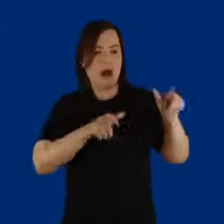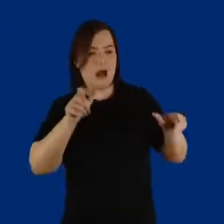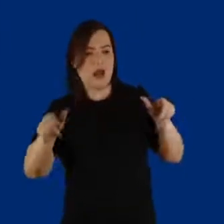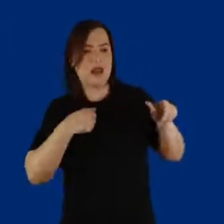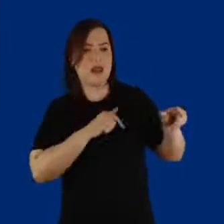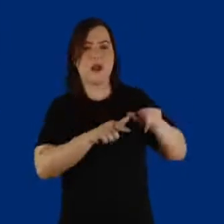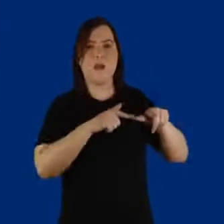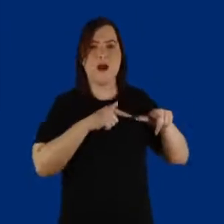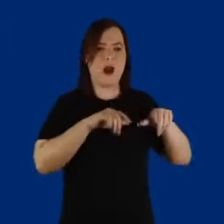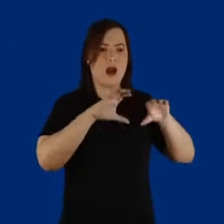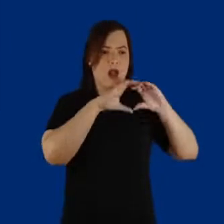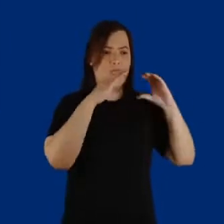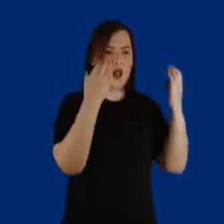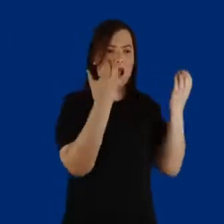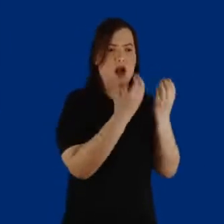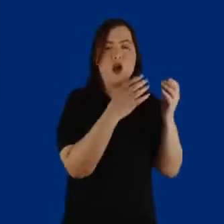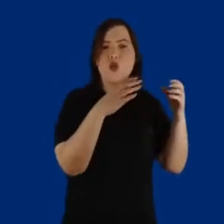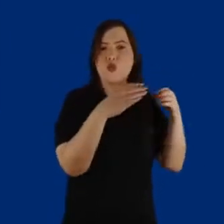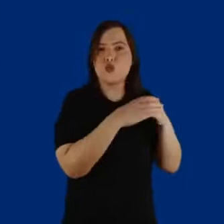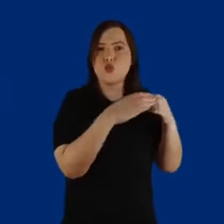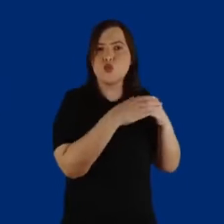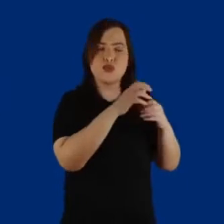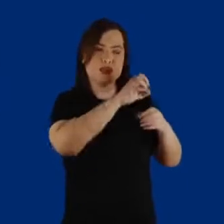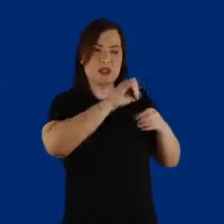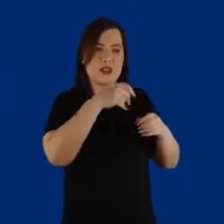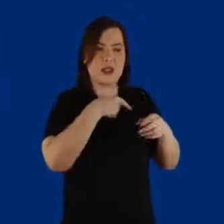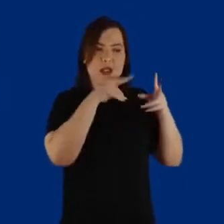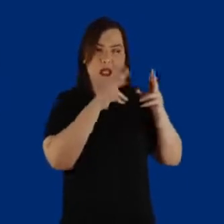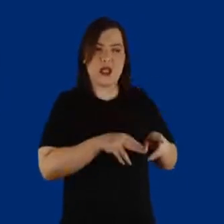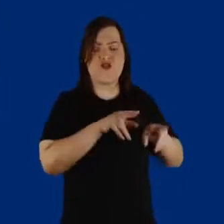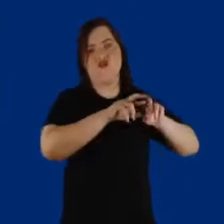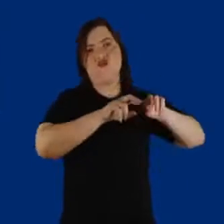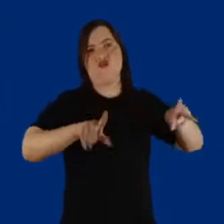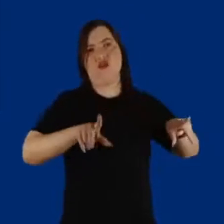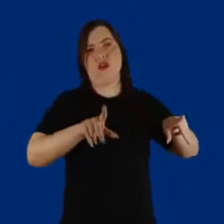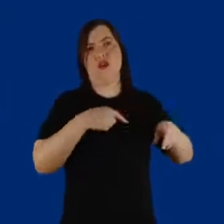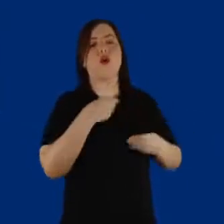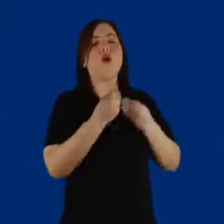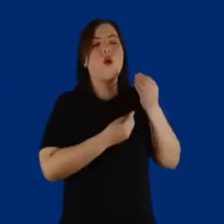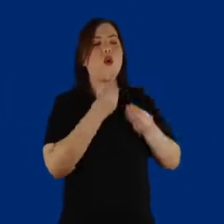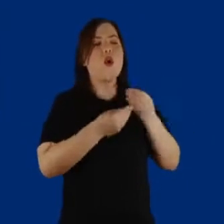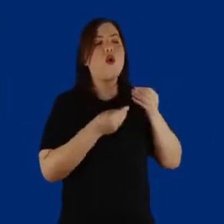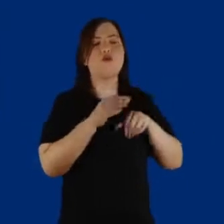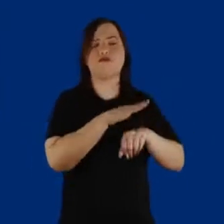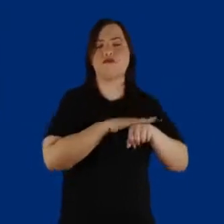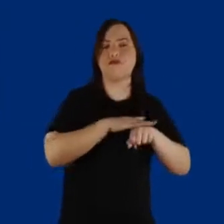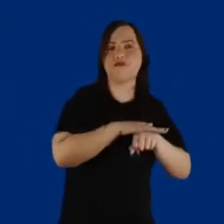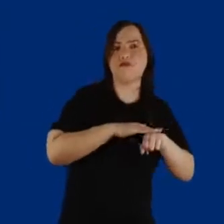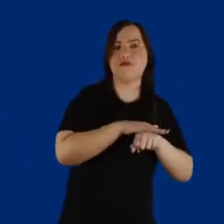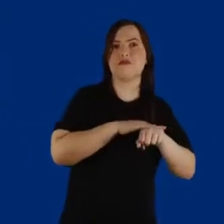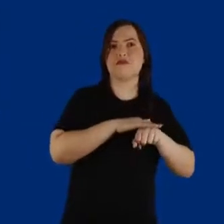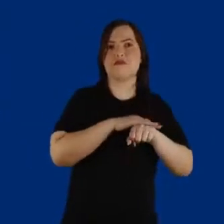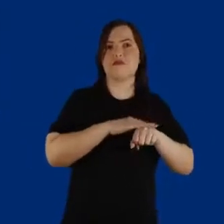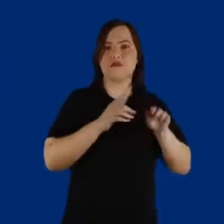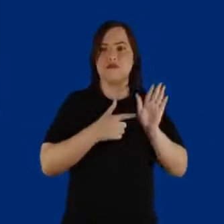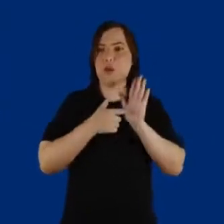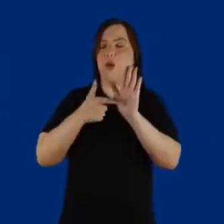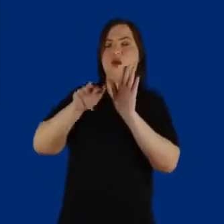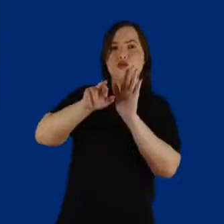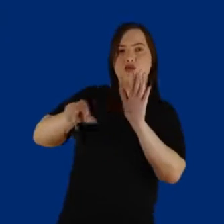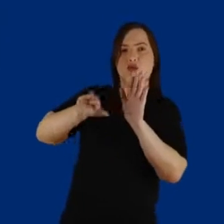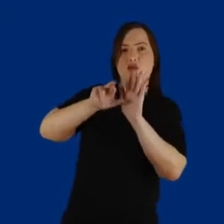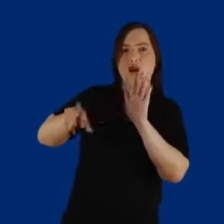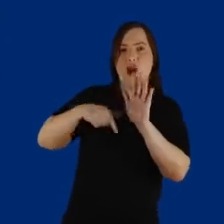trabalham coletivamente, mesmo se elas forem diferentes, como elas conversam e toleram as diferenças